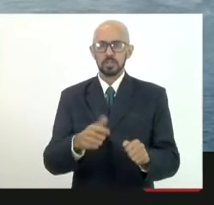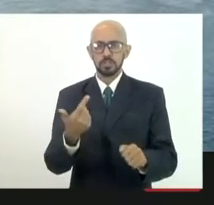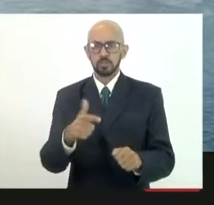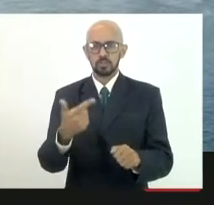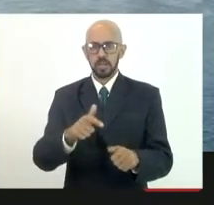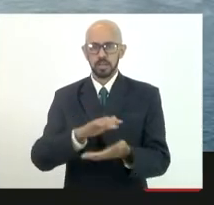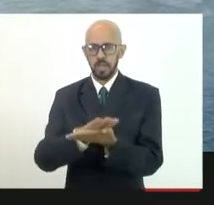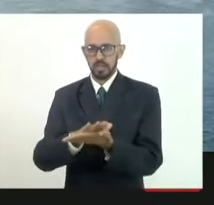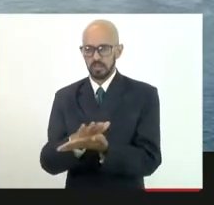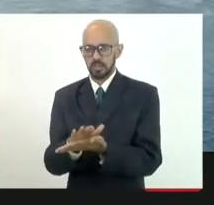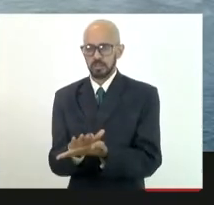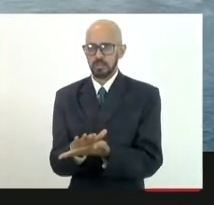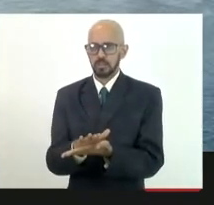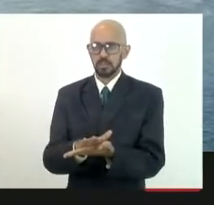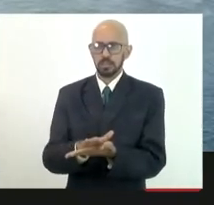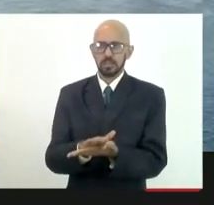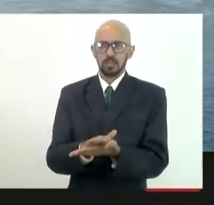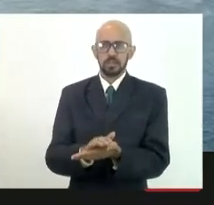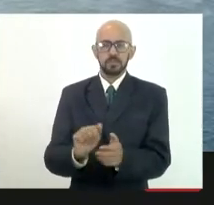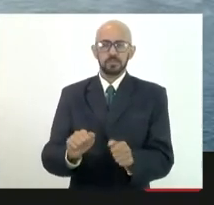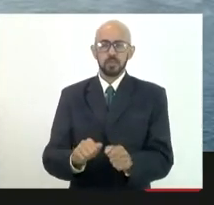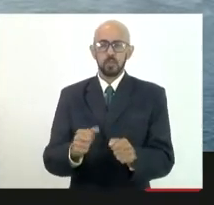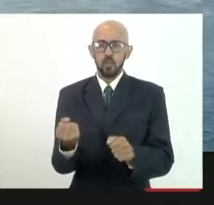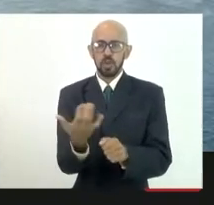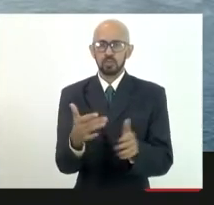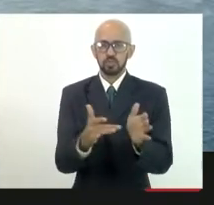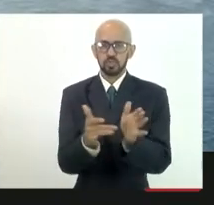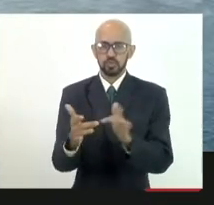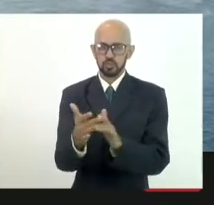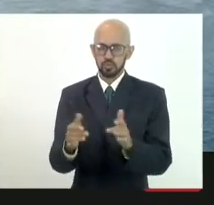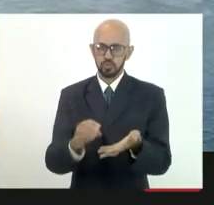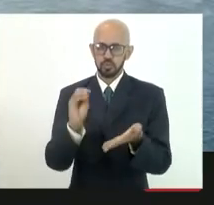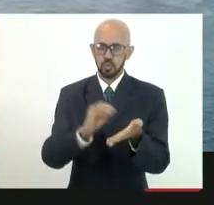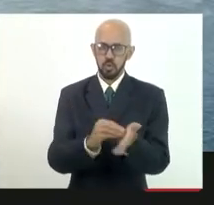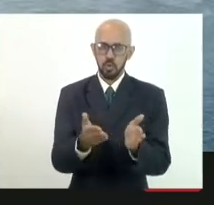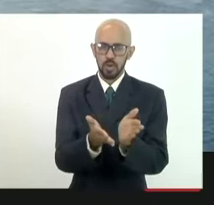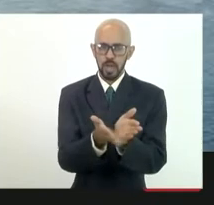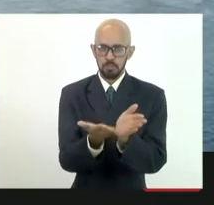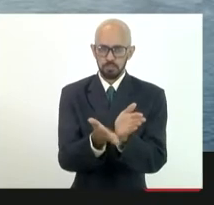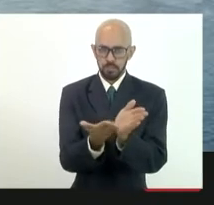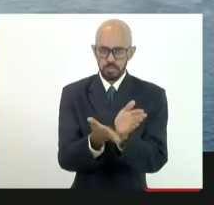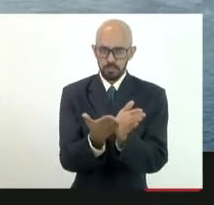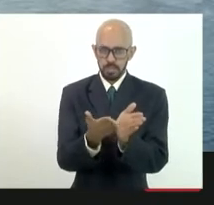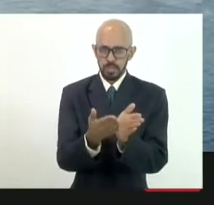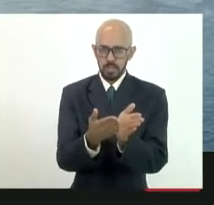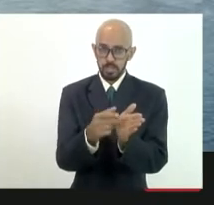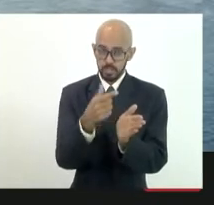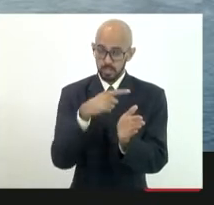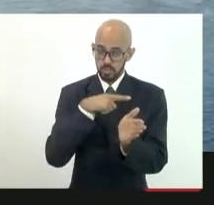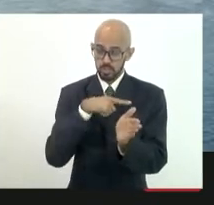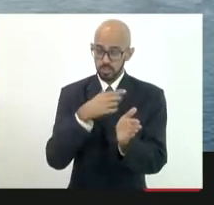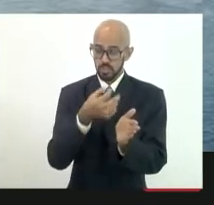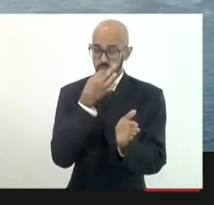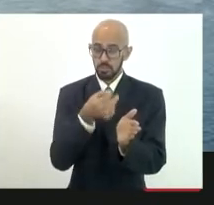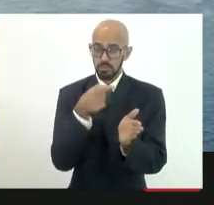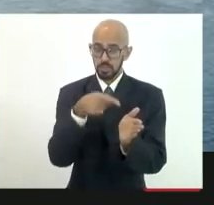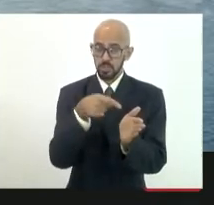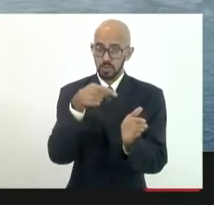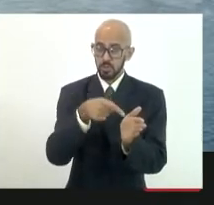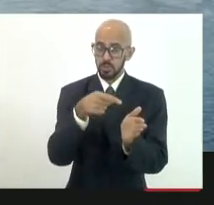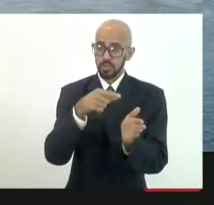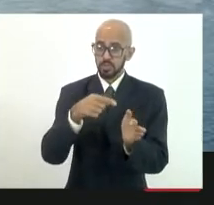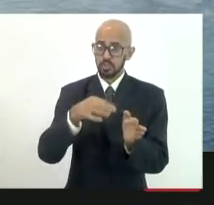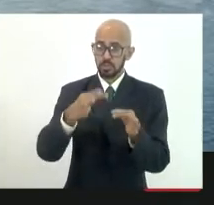Porque quando Jesus esteve aqui e deixou registrado na Bíblia, uma das questões que ele era muito criticado e foi muito criticado